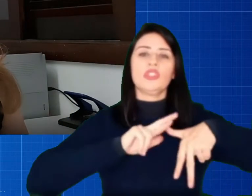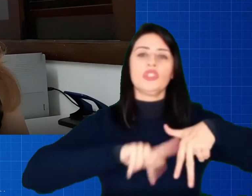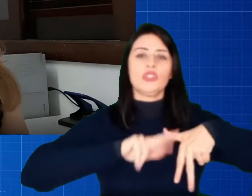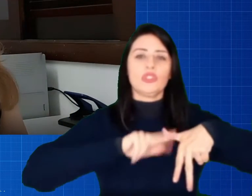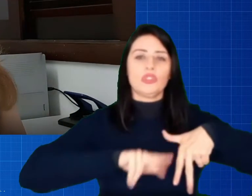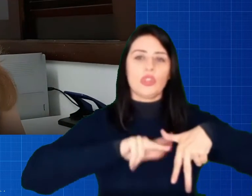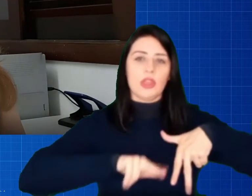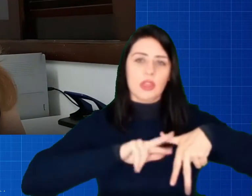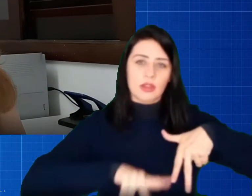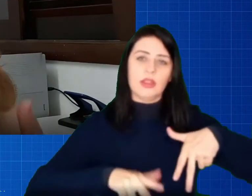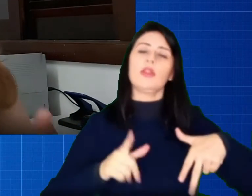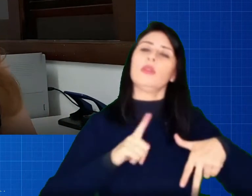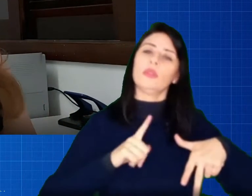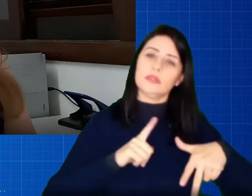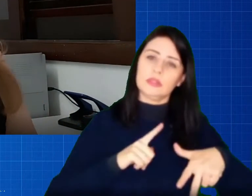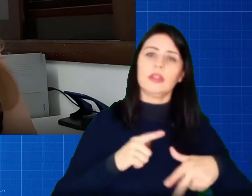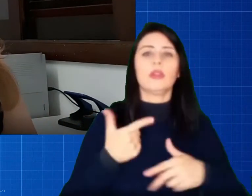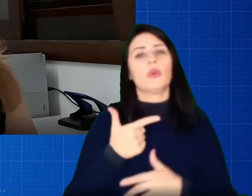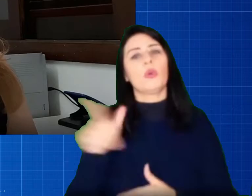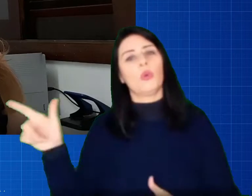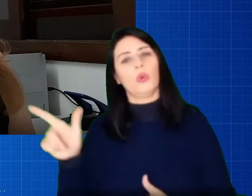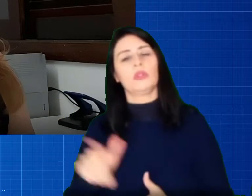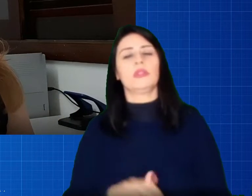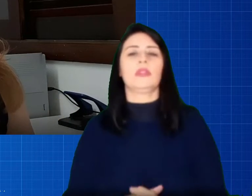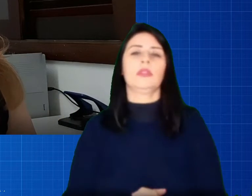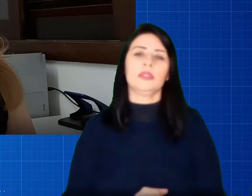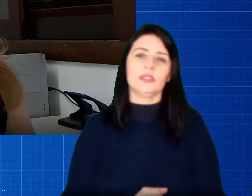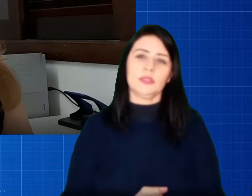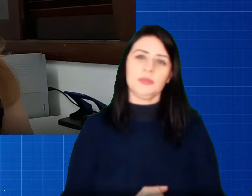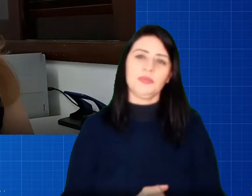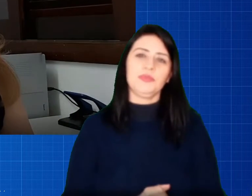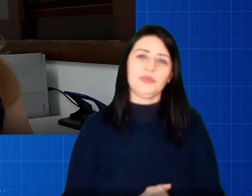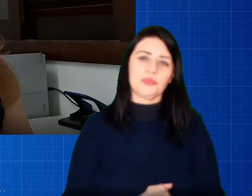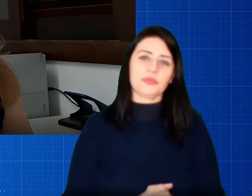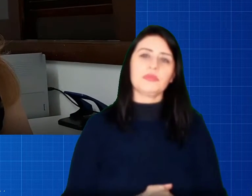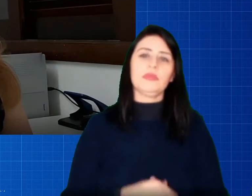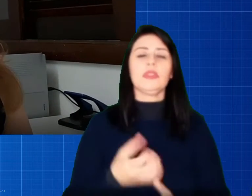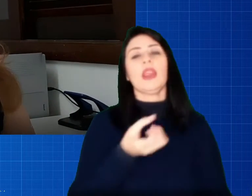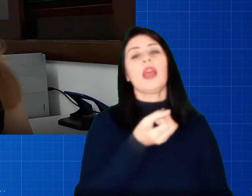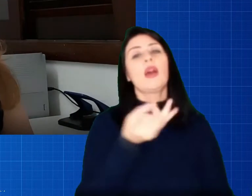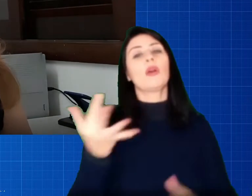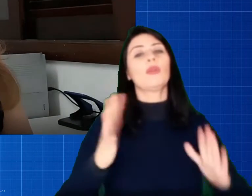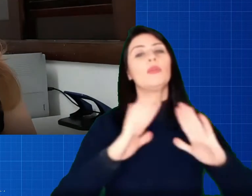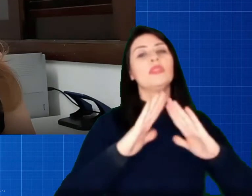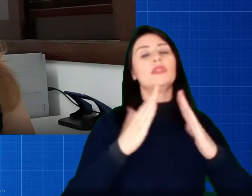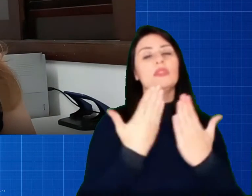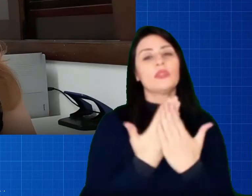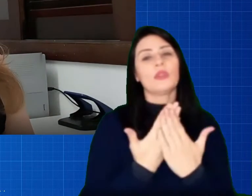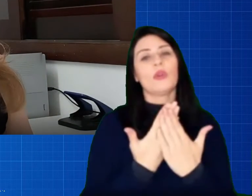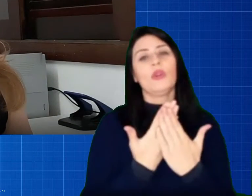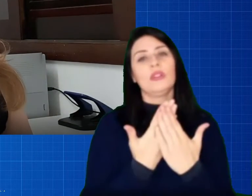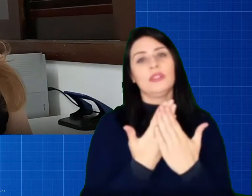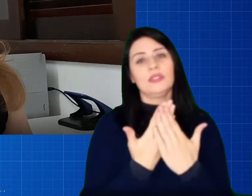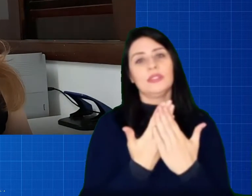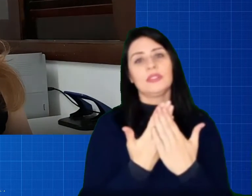de gênero diferente, têm uma orientação sexual diferente, né? Muitas escolas,